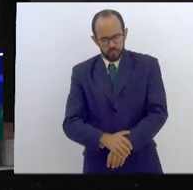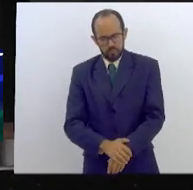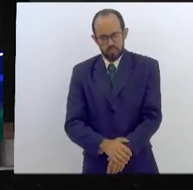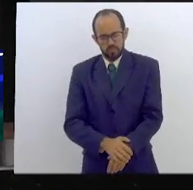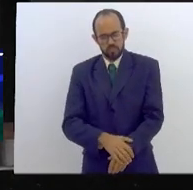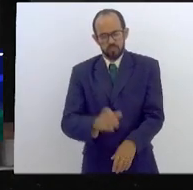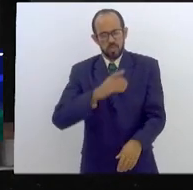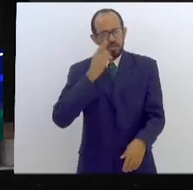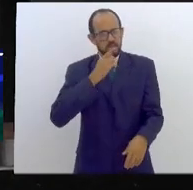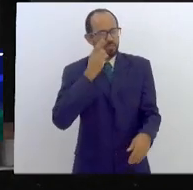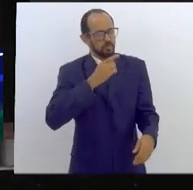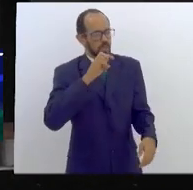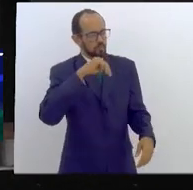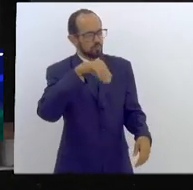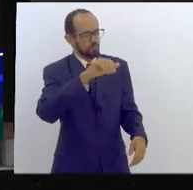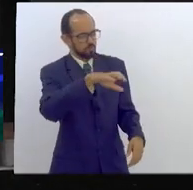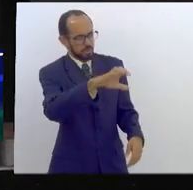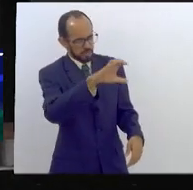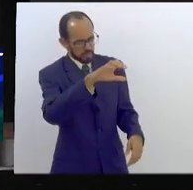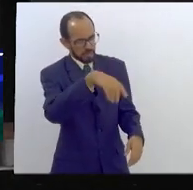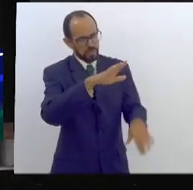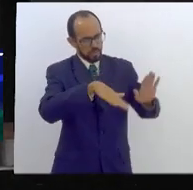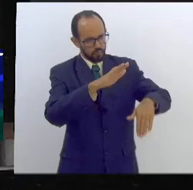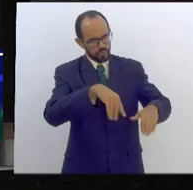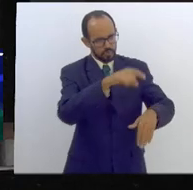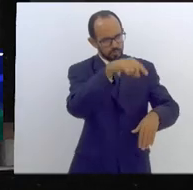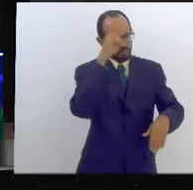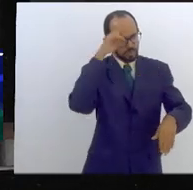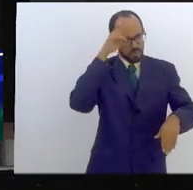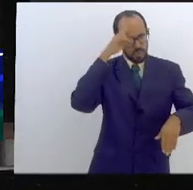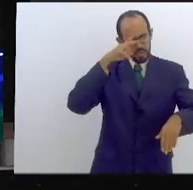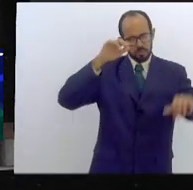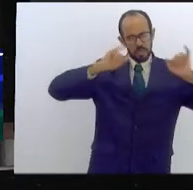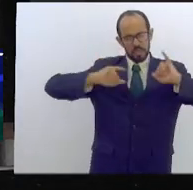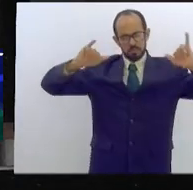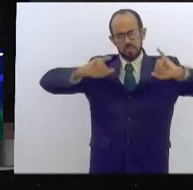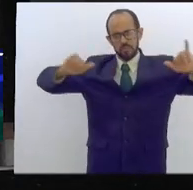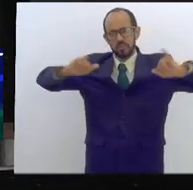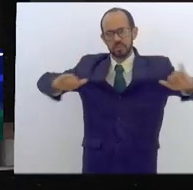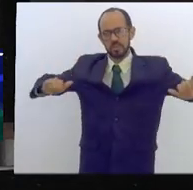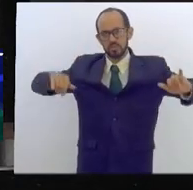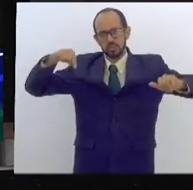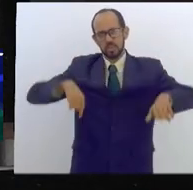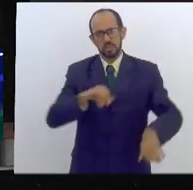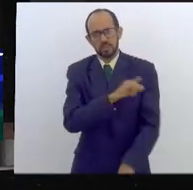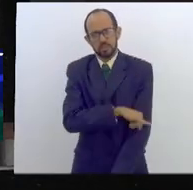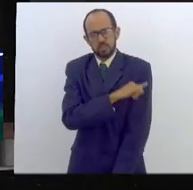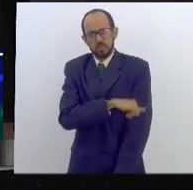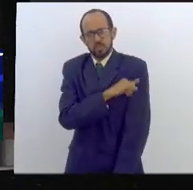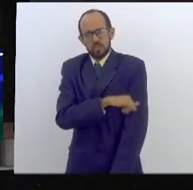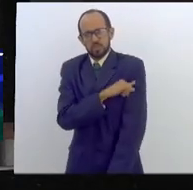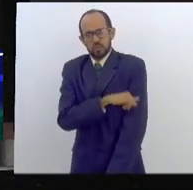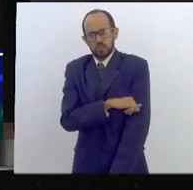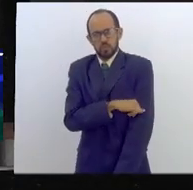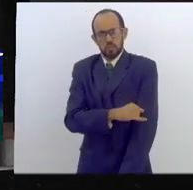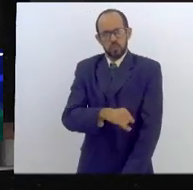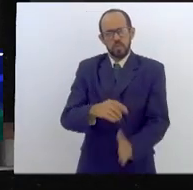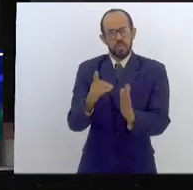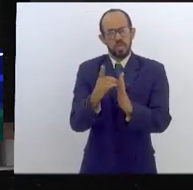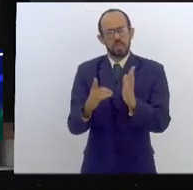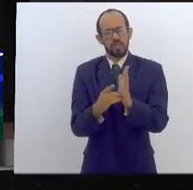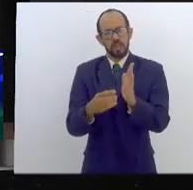Deputado Carlos Mink há de lembrar das grandes manifestações políticas no Rio de Janeiro, pelo menos da década